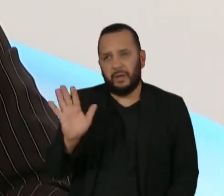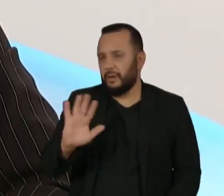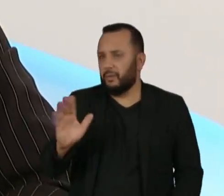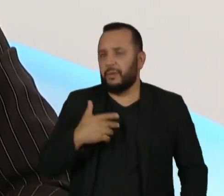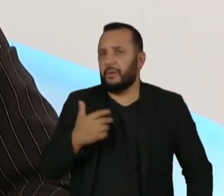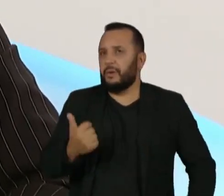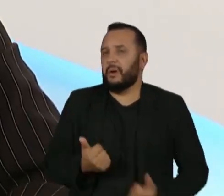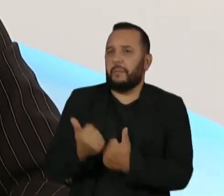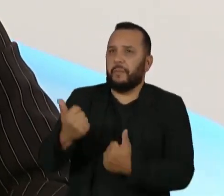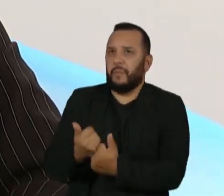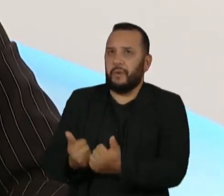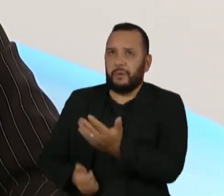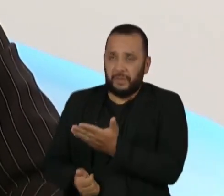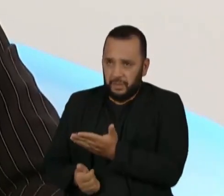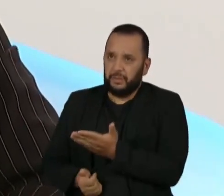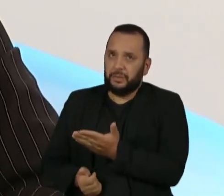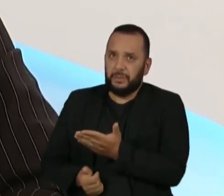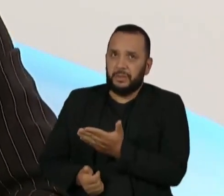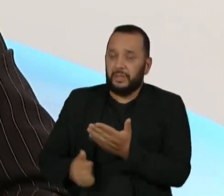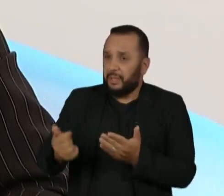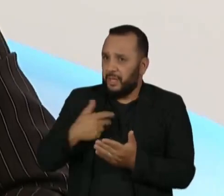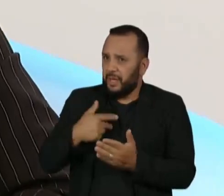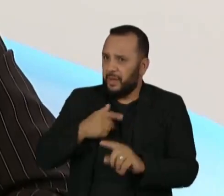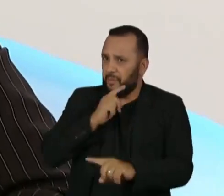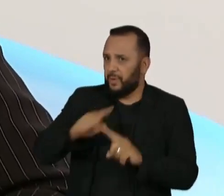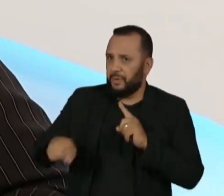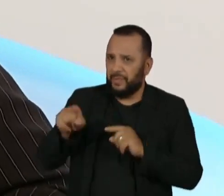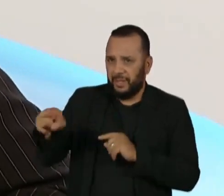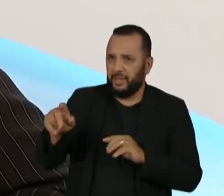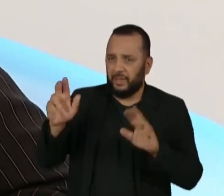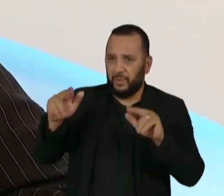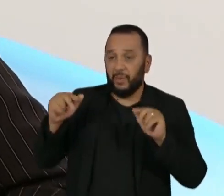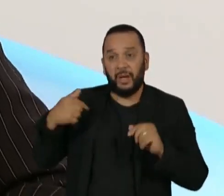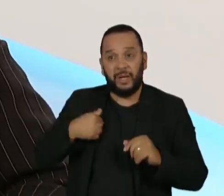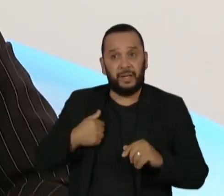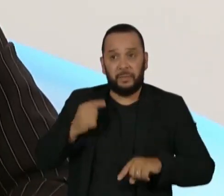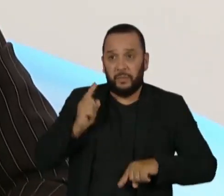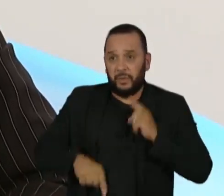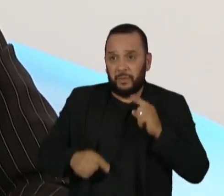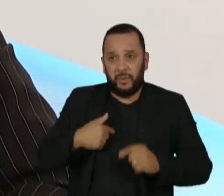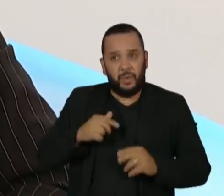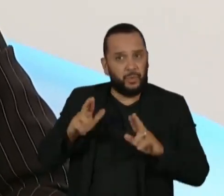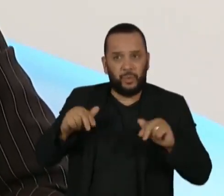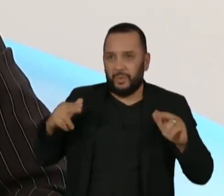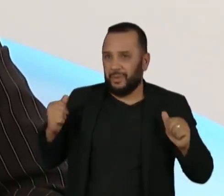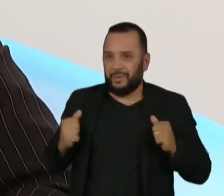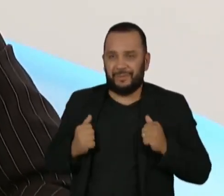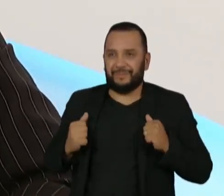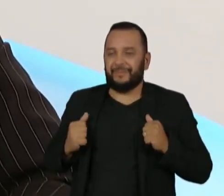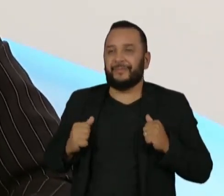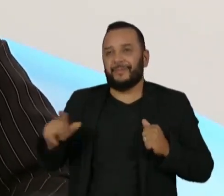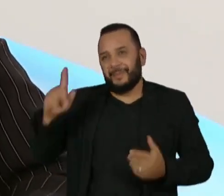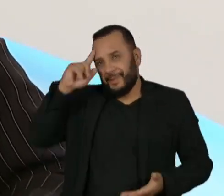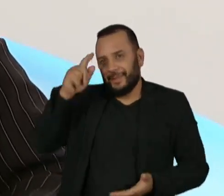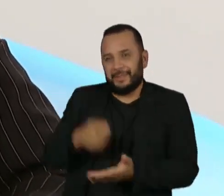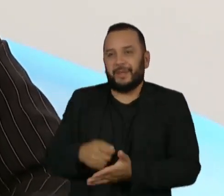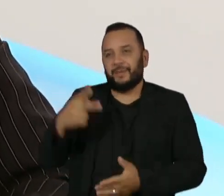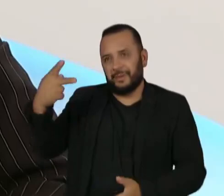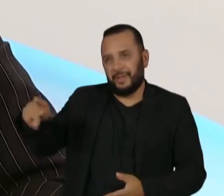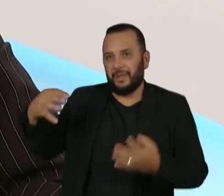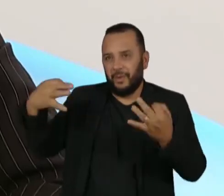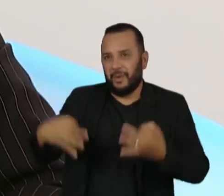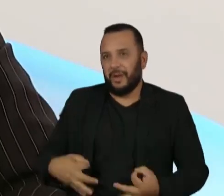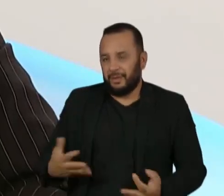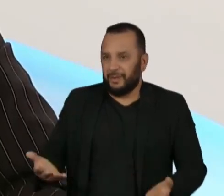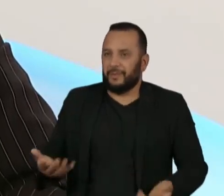a gente nunca fez isso não faria de jeito nenhum como ele também com certeza não faria e hoje mas eu acredito que a decisão dele foi muito correta porque hoje